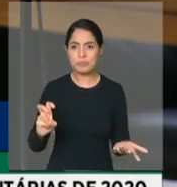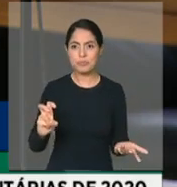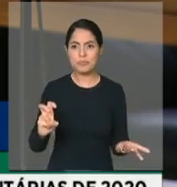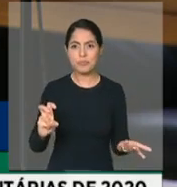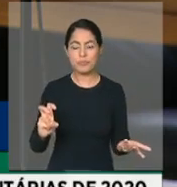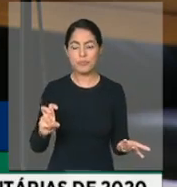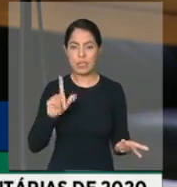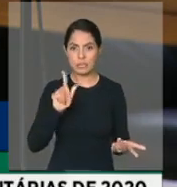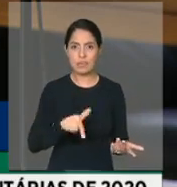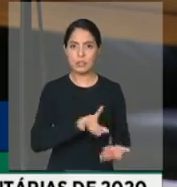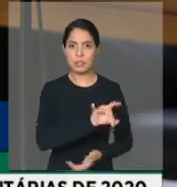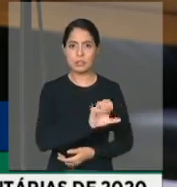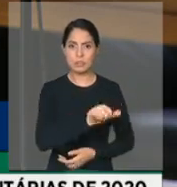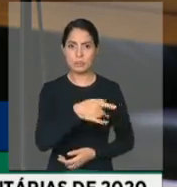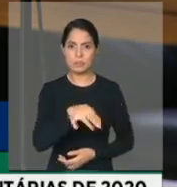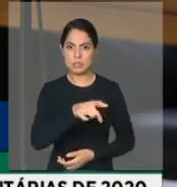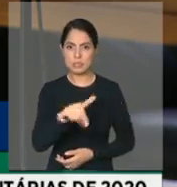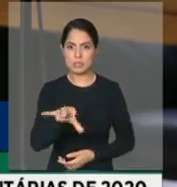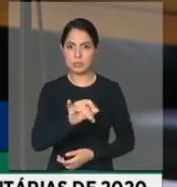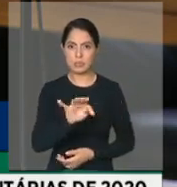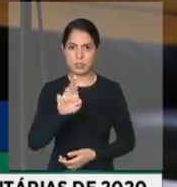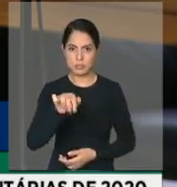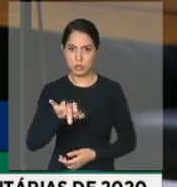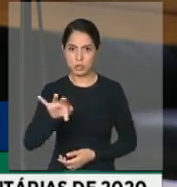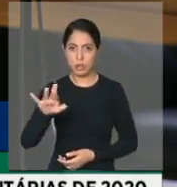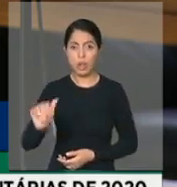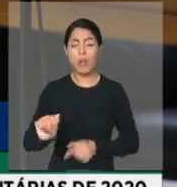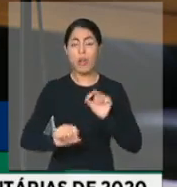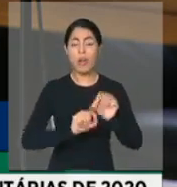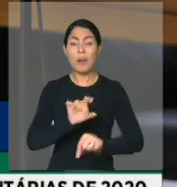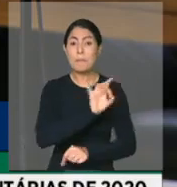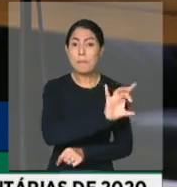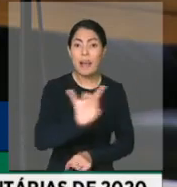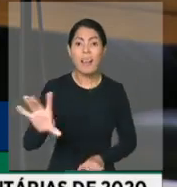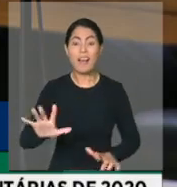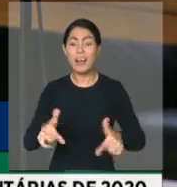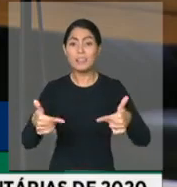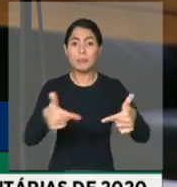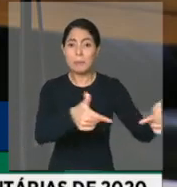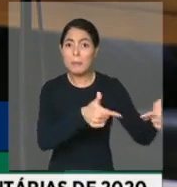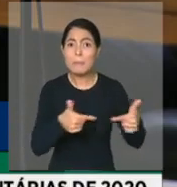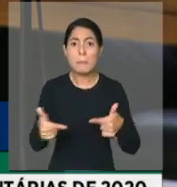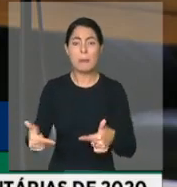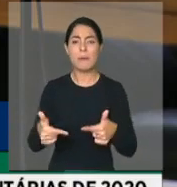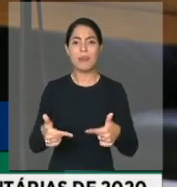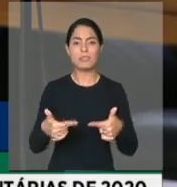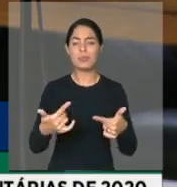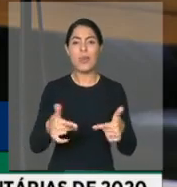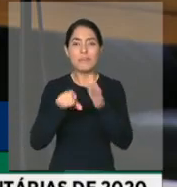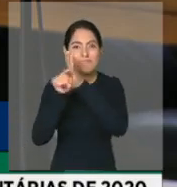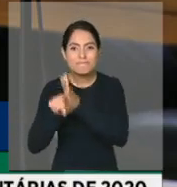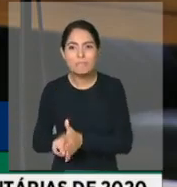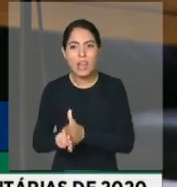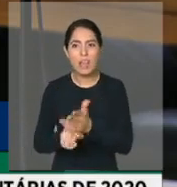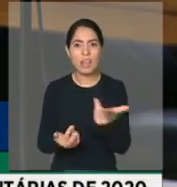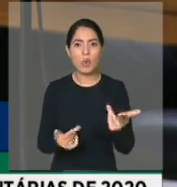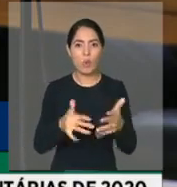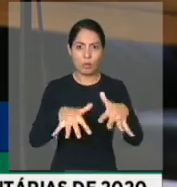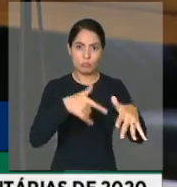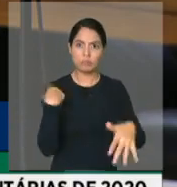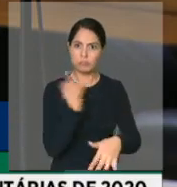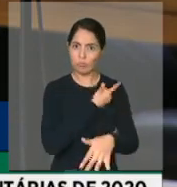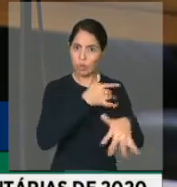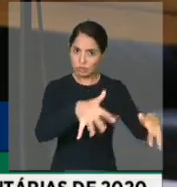disposições transitórias da Constituição Federal para cada ação parlamentar. Não é só um estudo técnico. É como se os parlamentares fossem governo, quando não